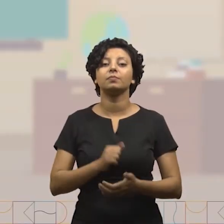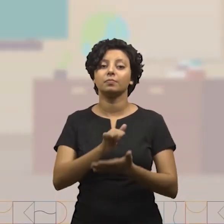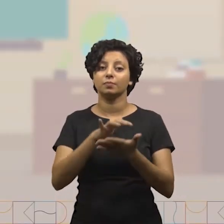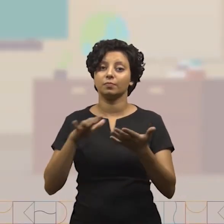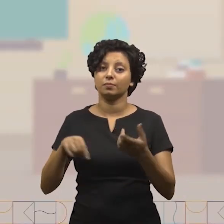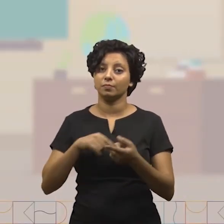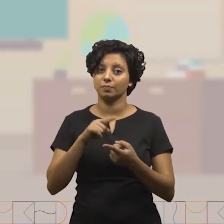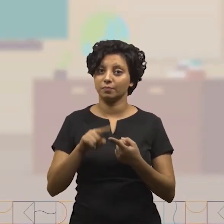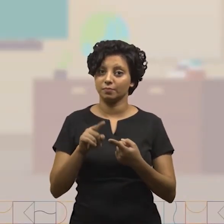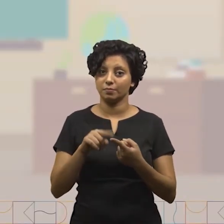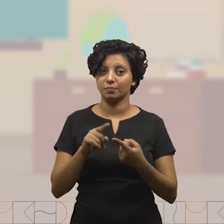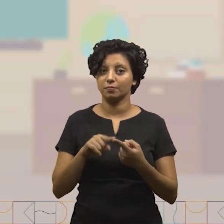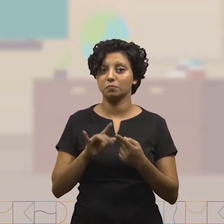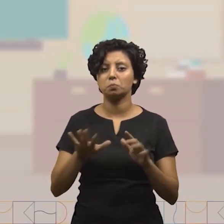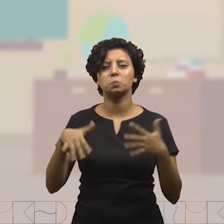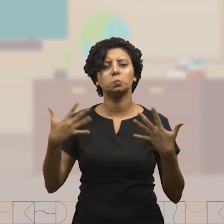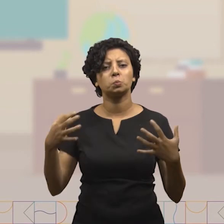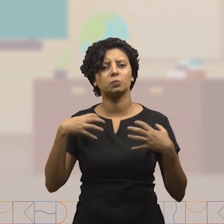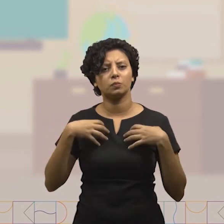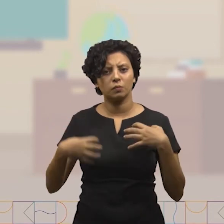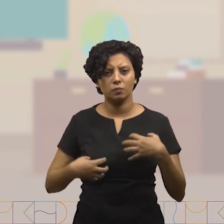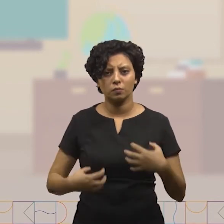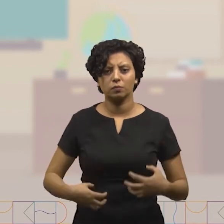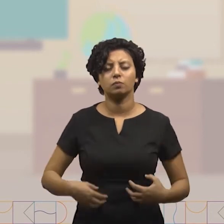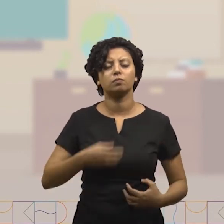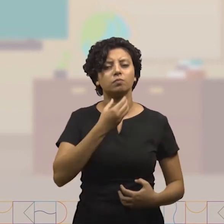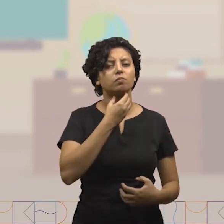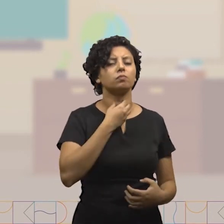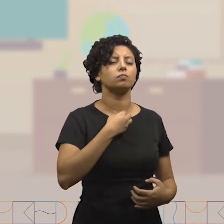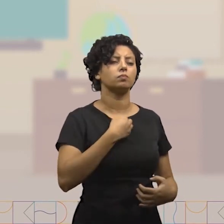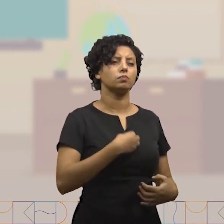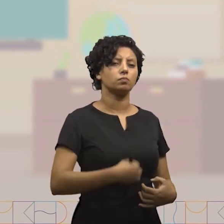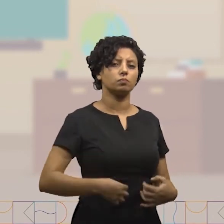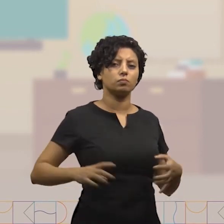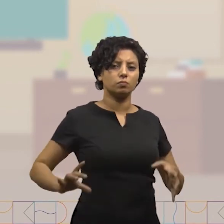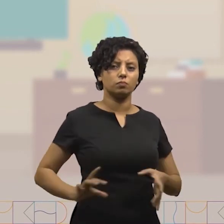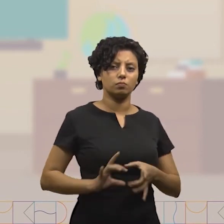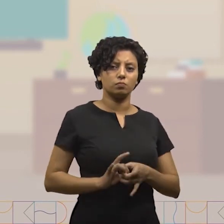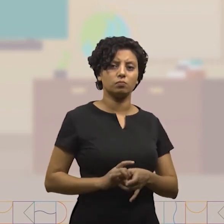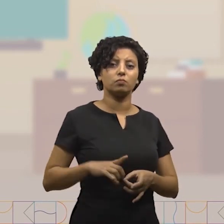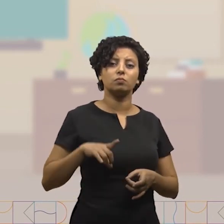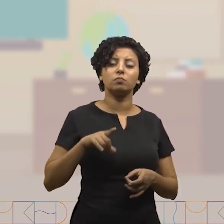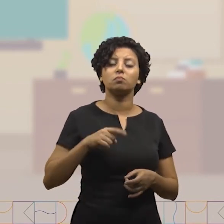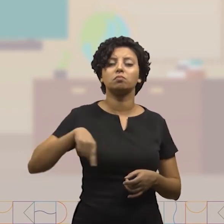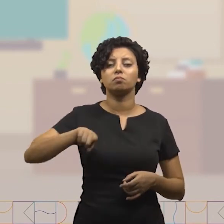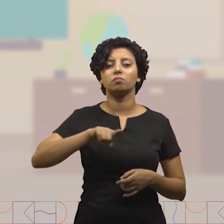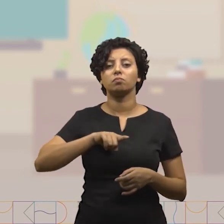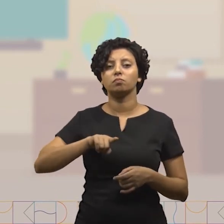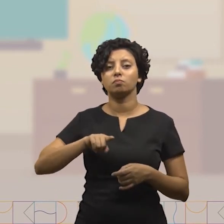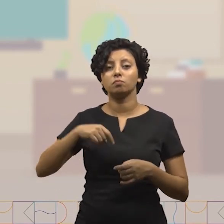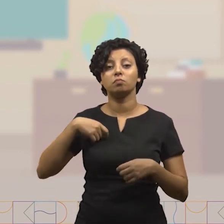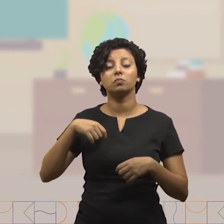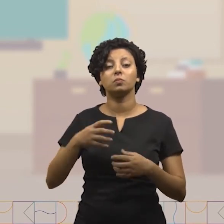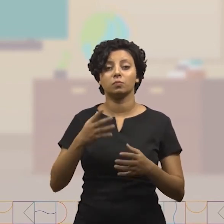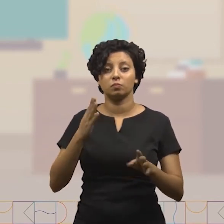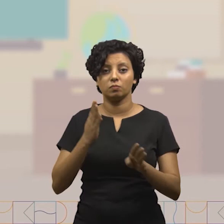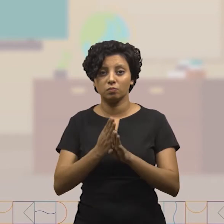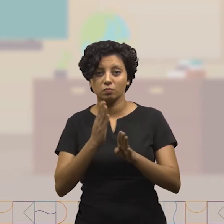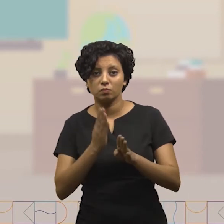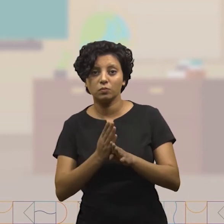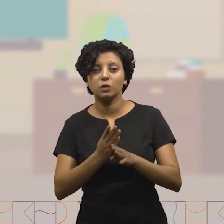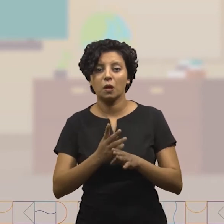Atividade 1. Em qual órgão do tubo digestório você espera encontrar alimentos